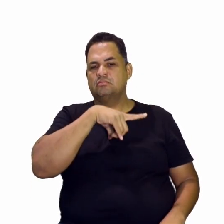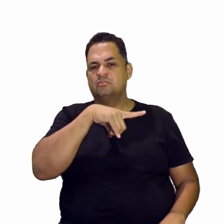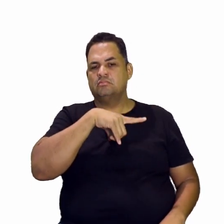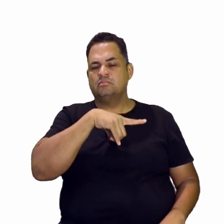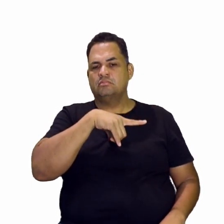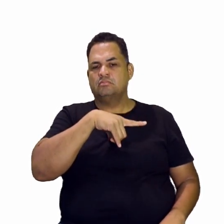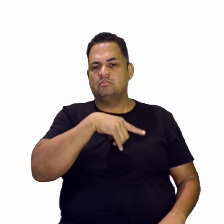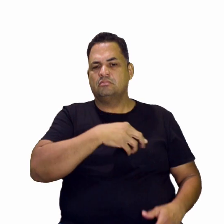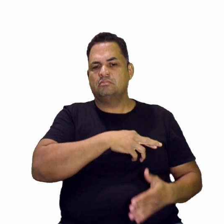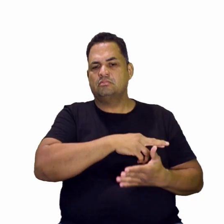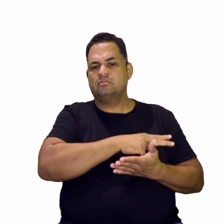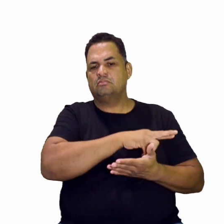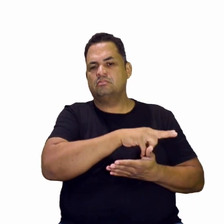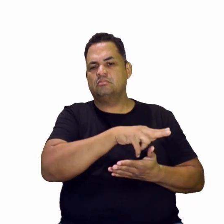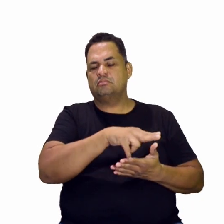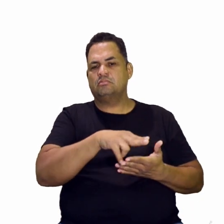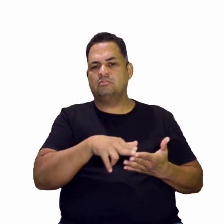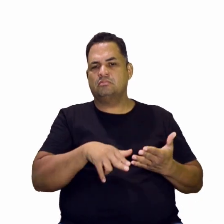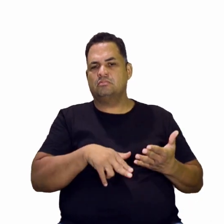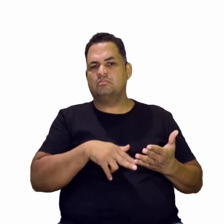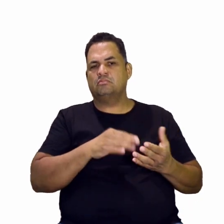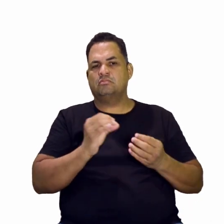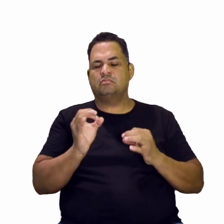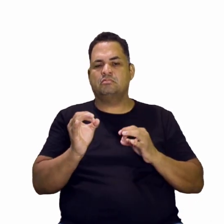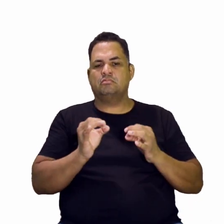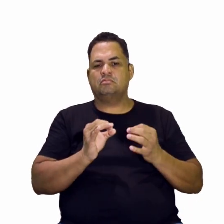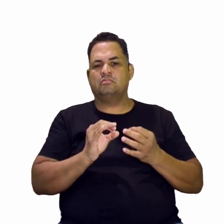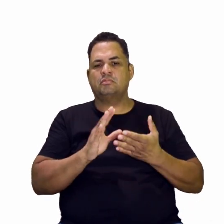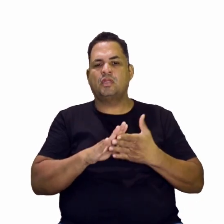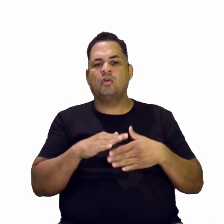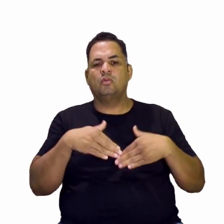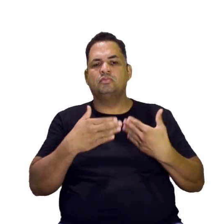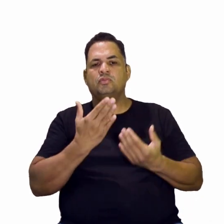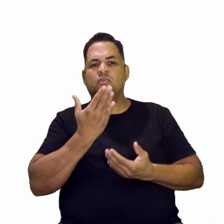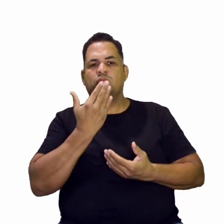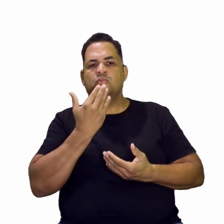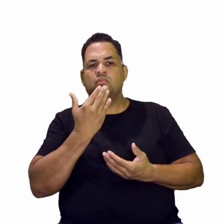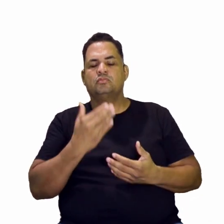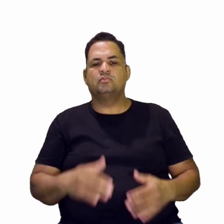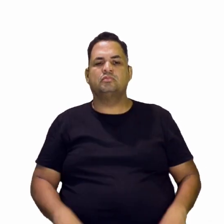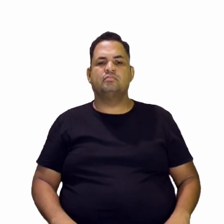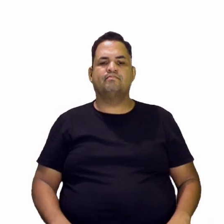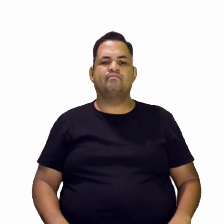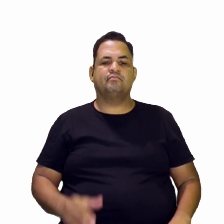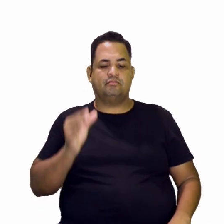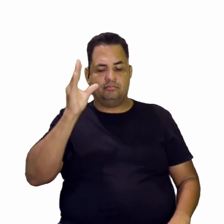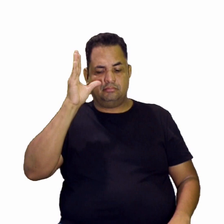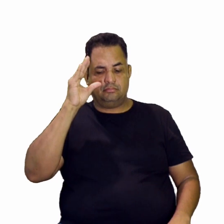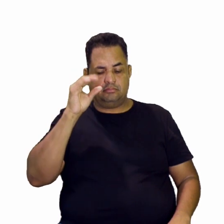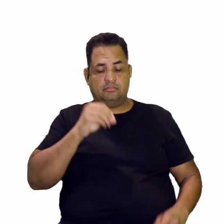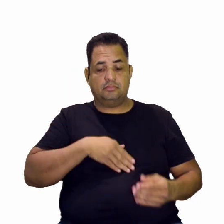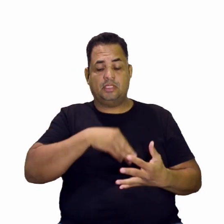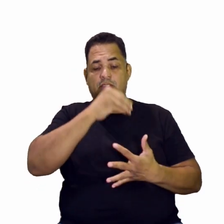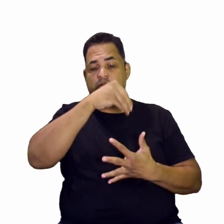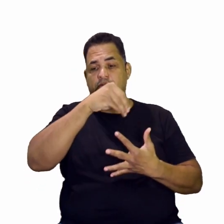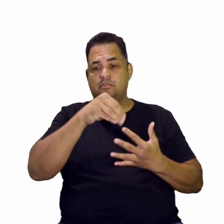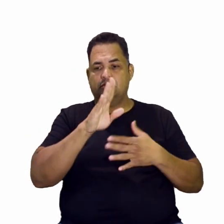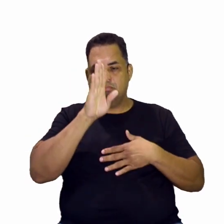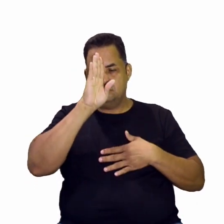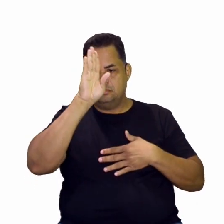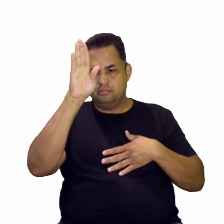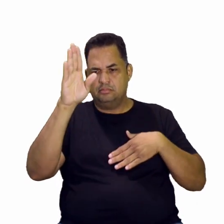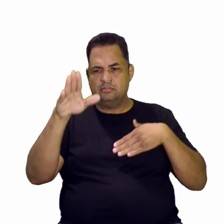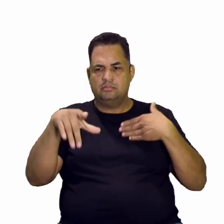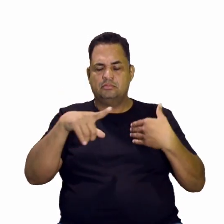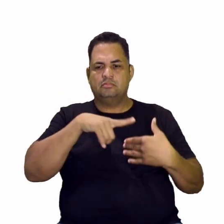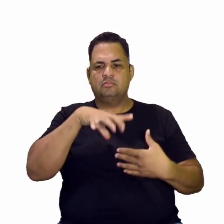essa variabilidade na hora de se alimentar. Isso é interessante para essas espécies, principalmente quando a